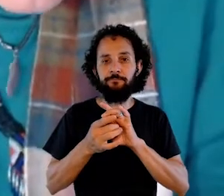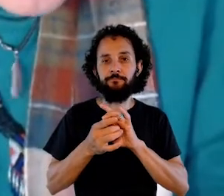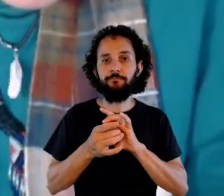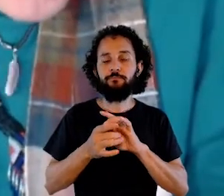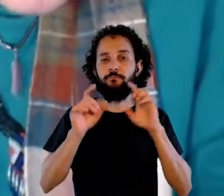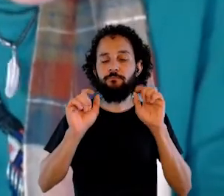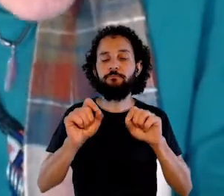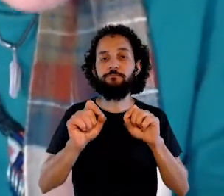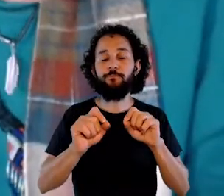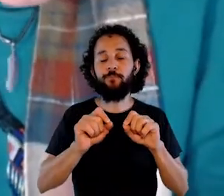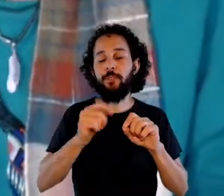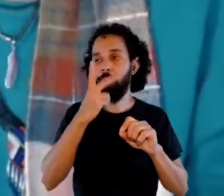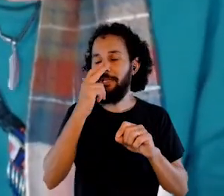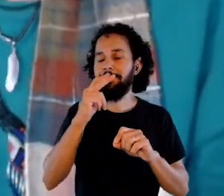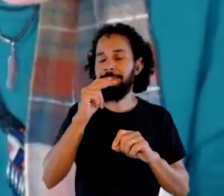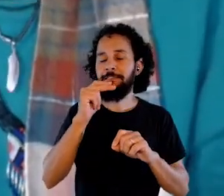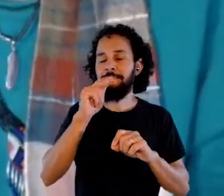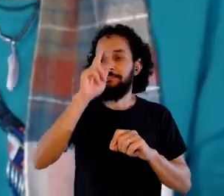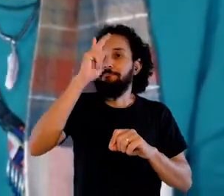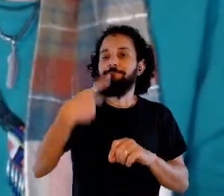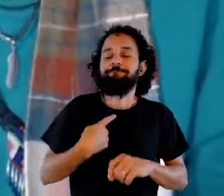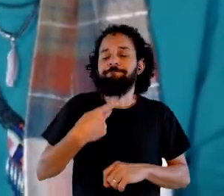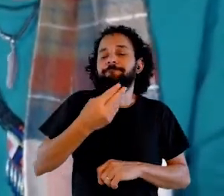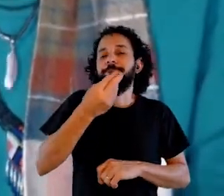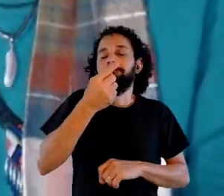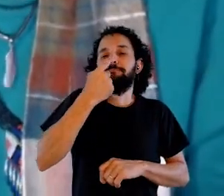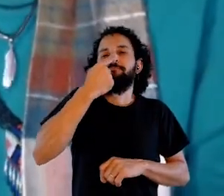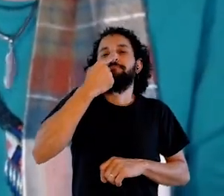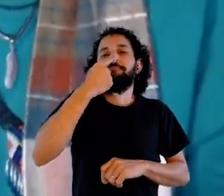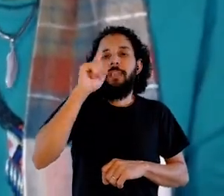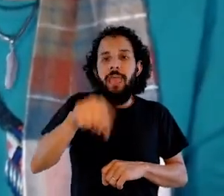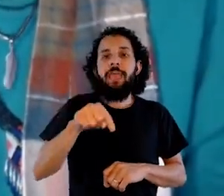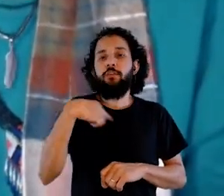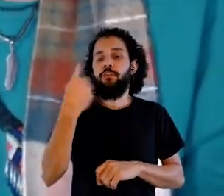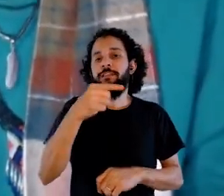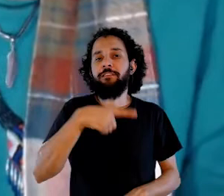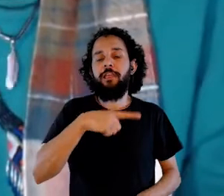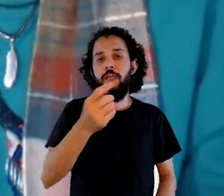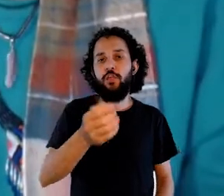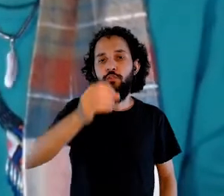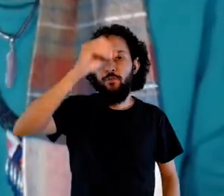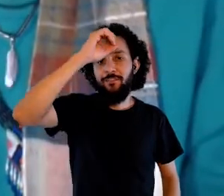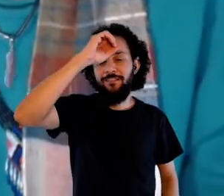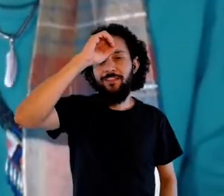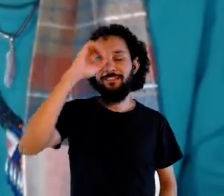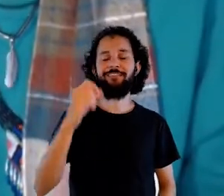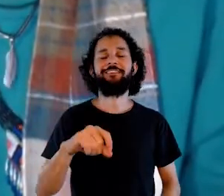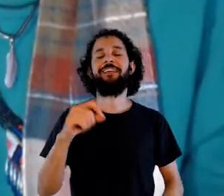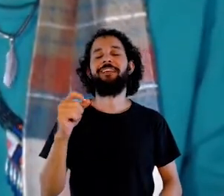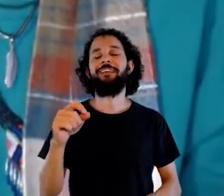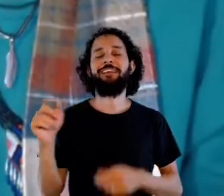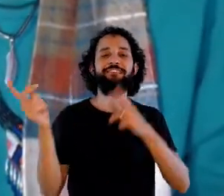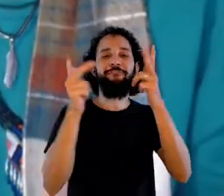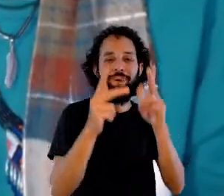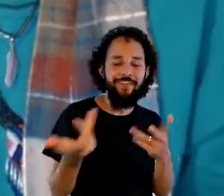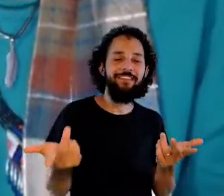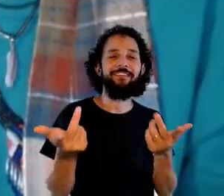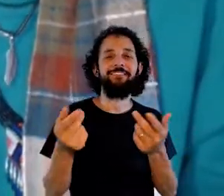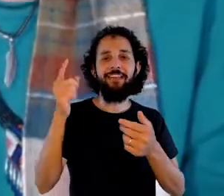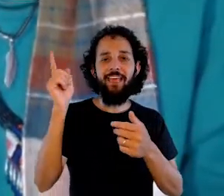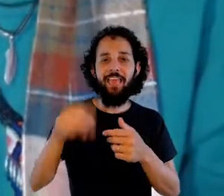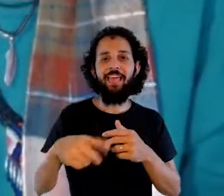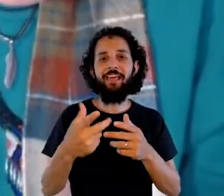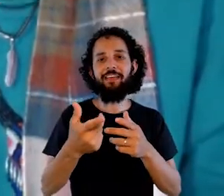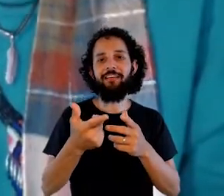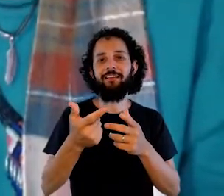em nós, né, que é essa capacidade de ser inocente, né, de nos divertir com, né, facilmente, na